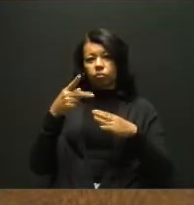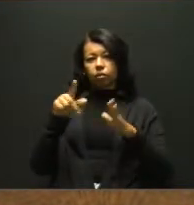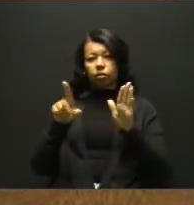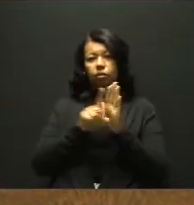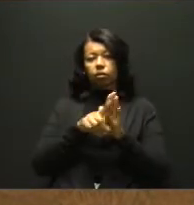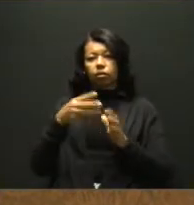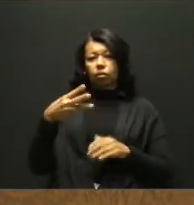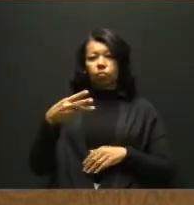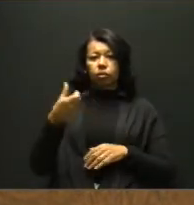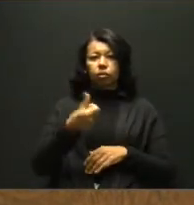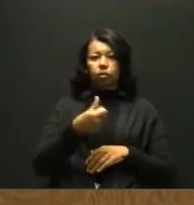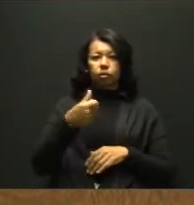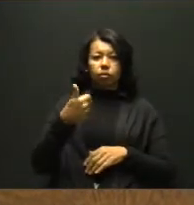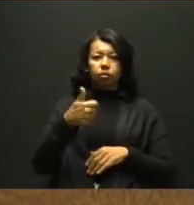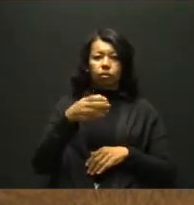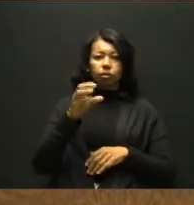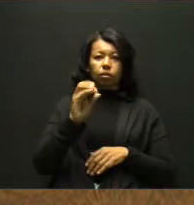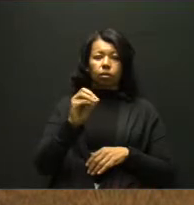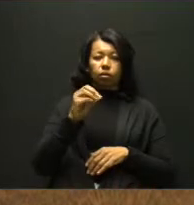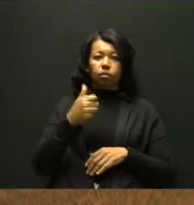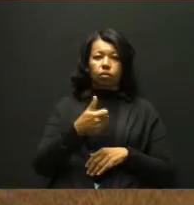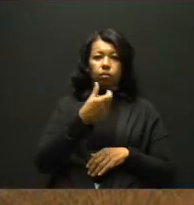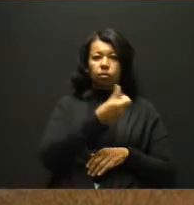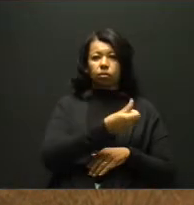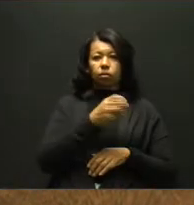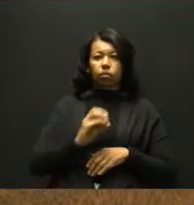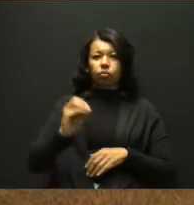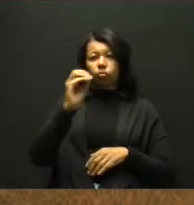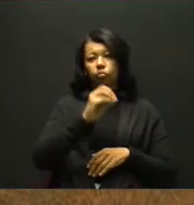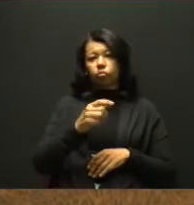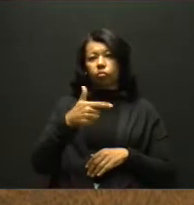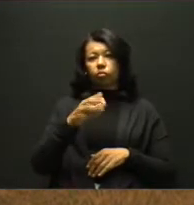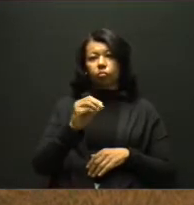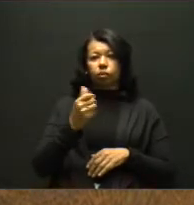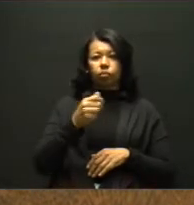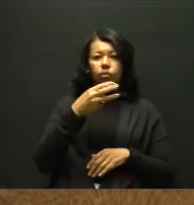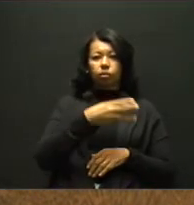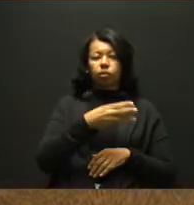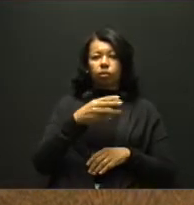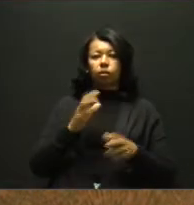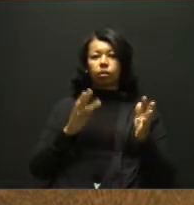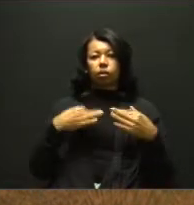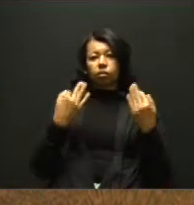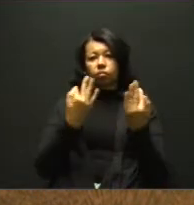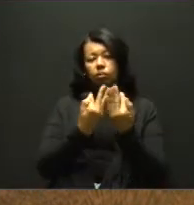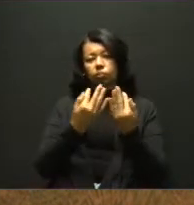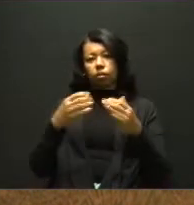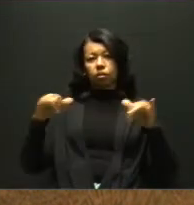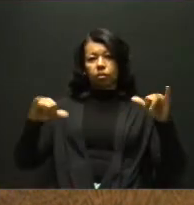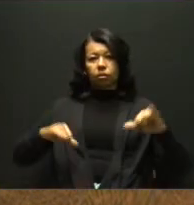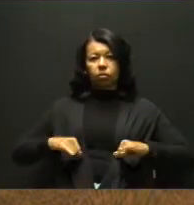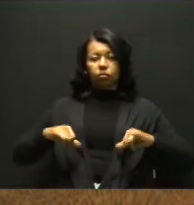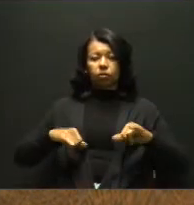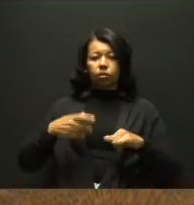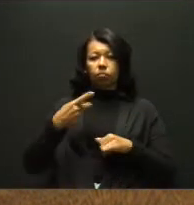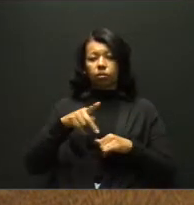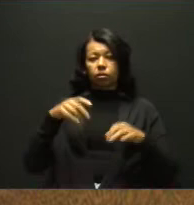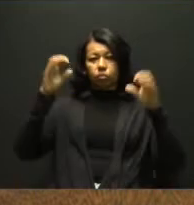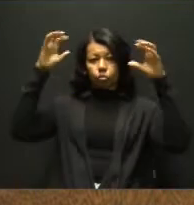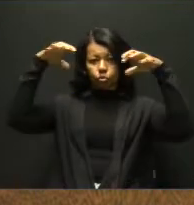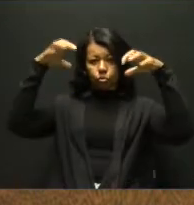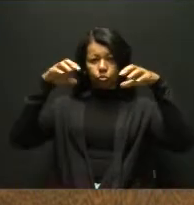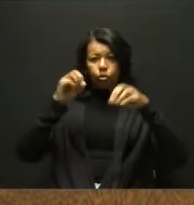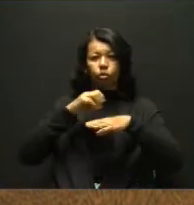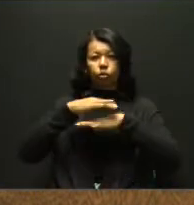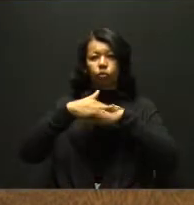lei 3610 de 16 de outubro de 2013 as famílias atingidas pelas inundações oriundas do